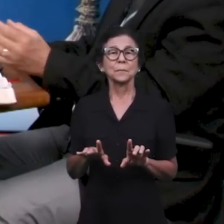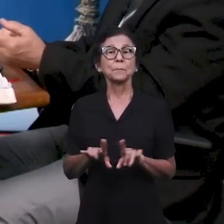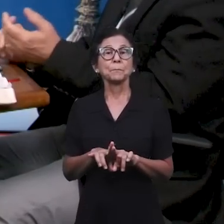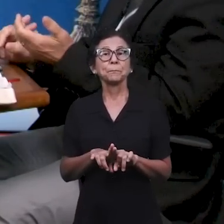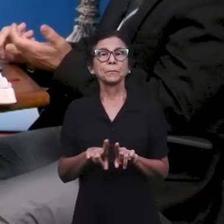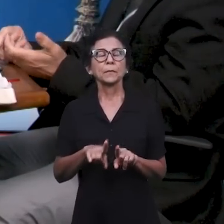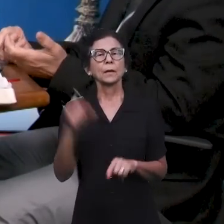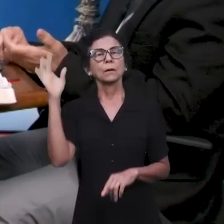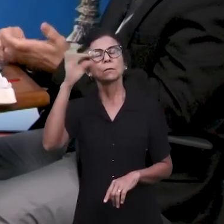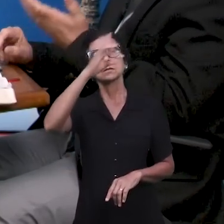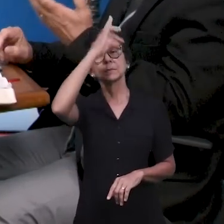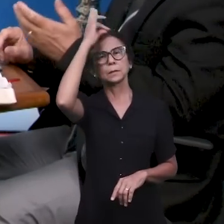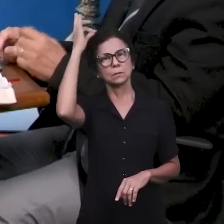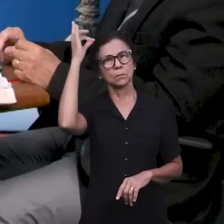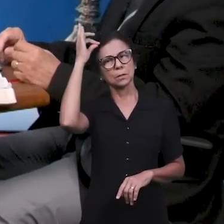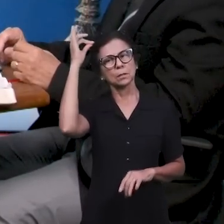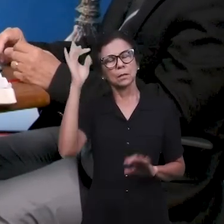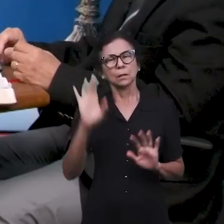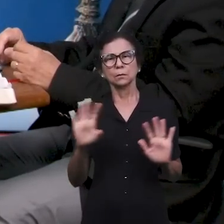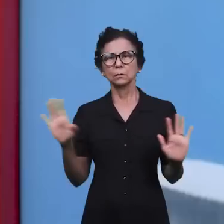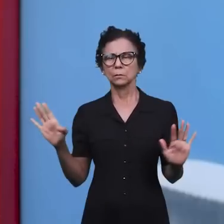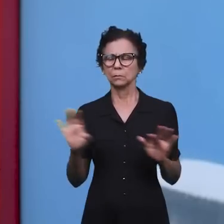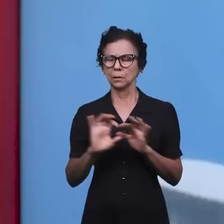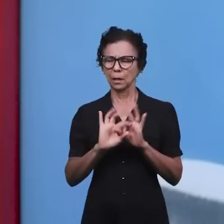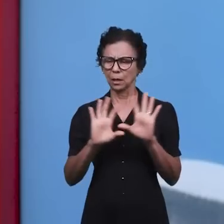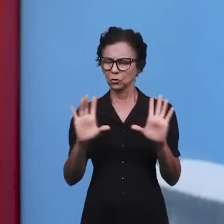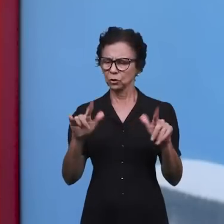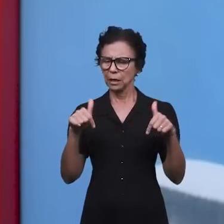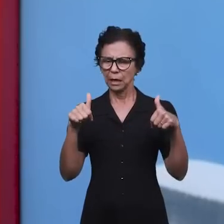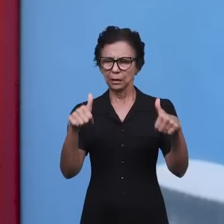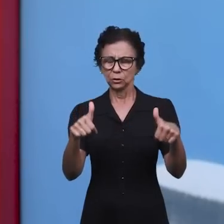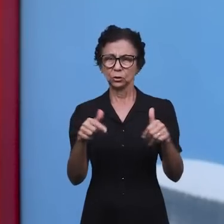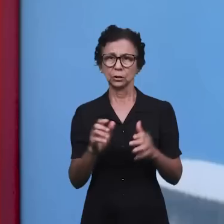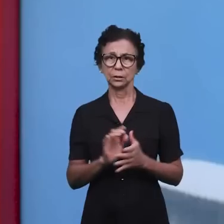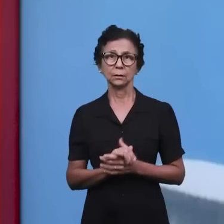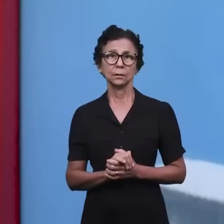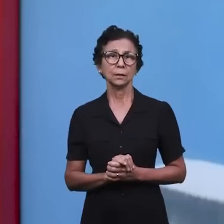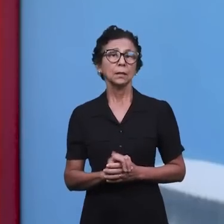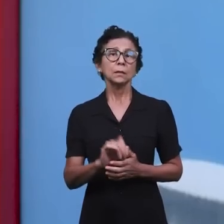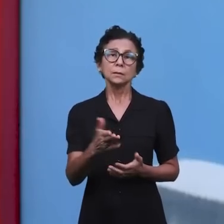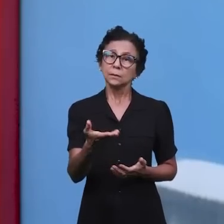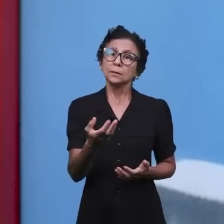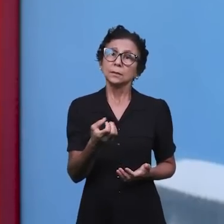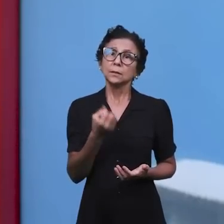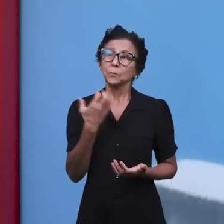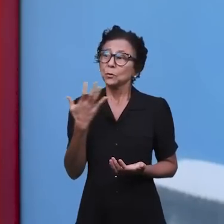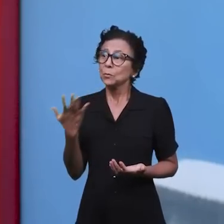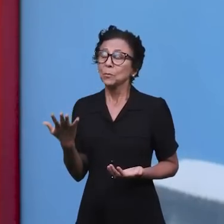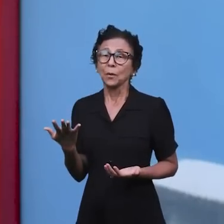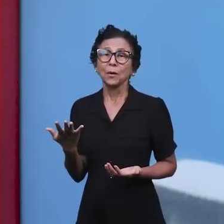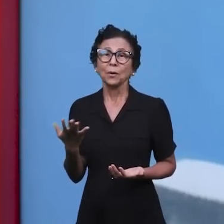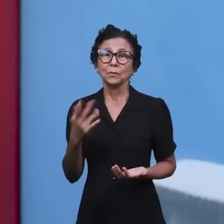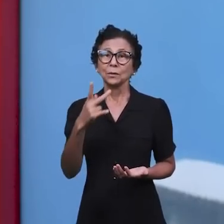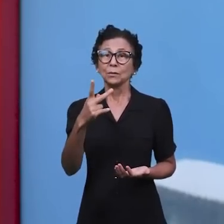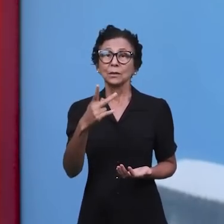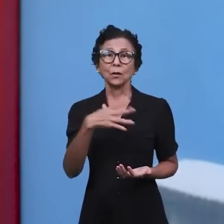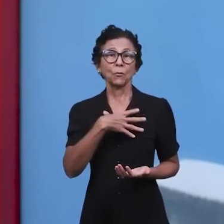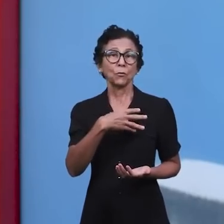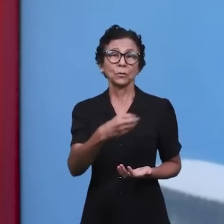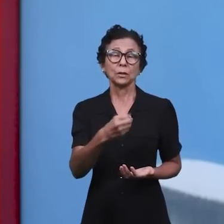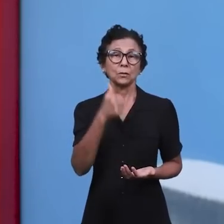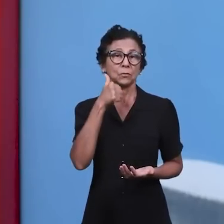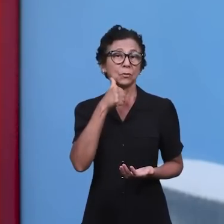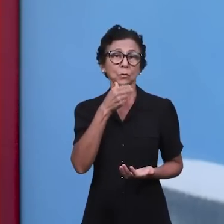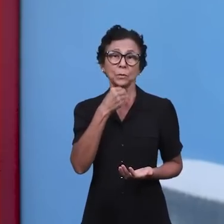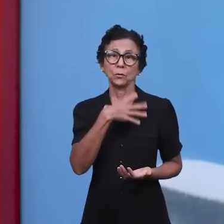Espírito Santo precisa ter liberdade. Exato. O pastor, se ele não tem esse laço, que é muito bom, ter um filho casando na igreja, uma filha,